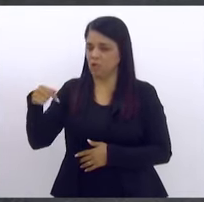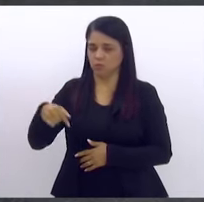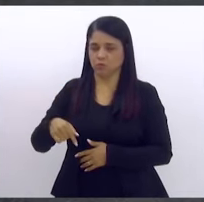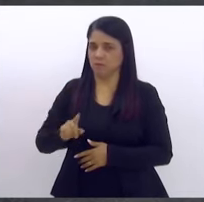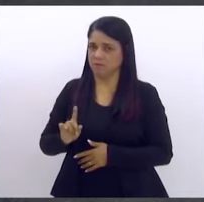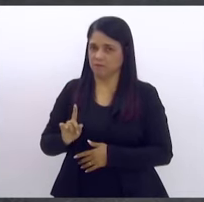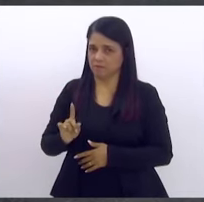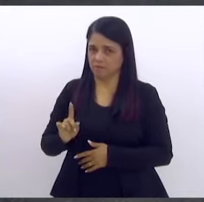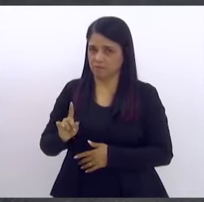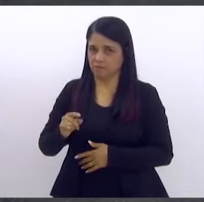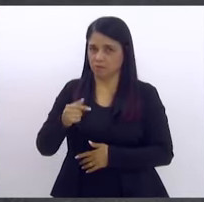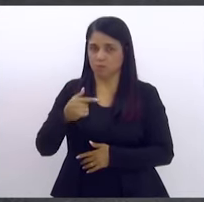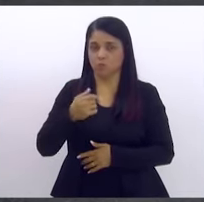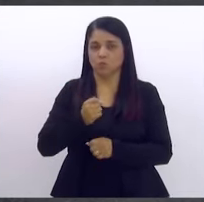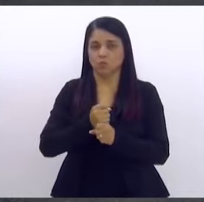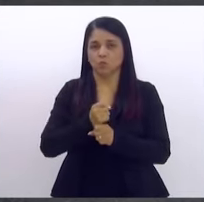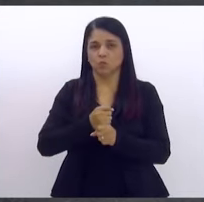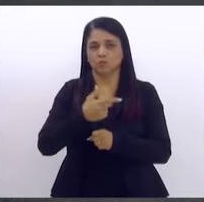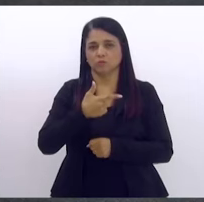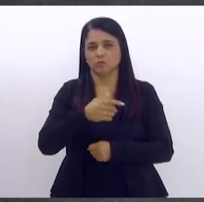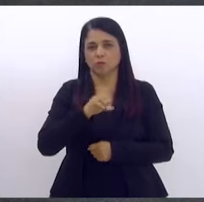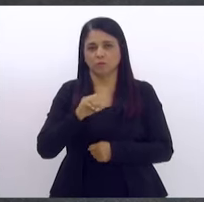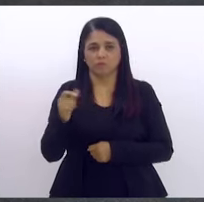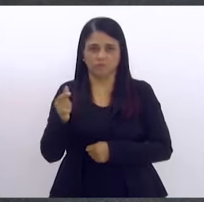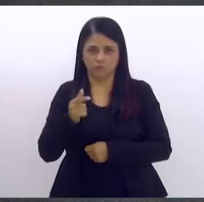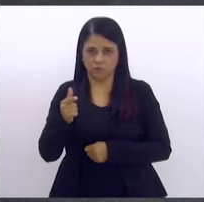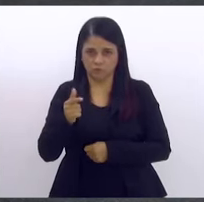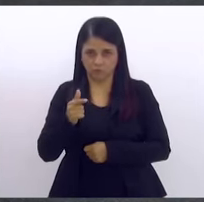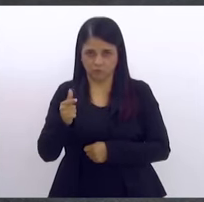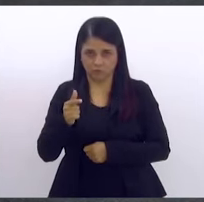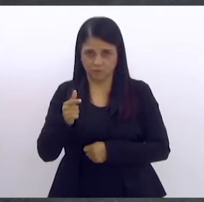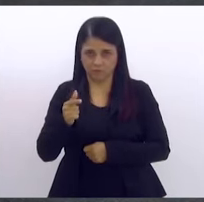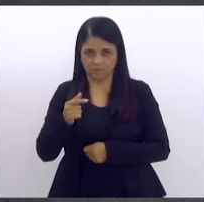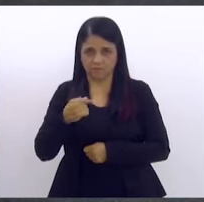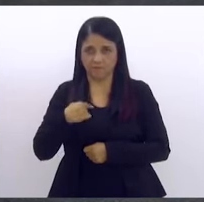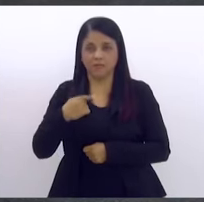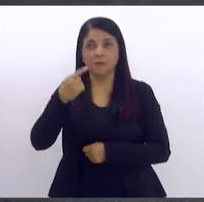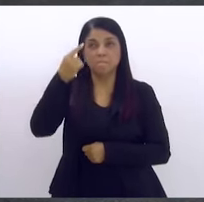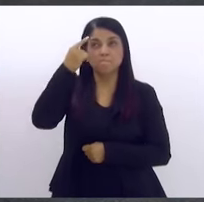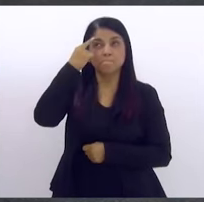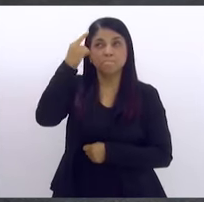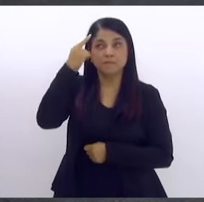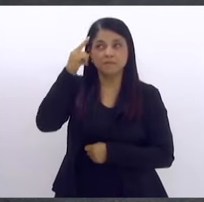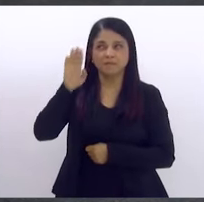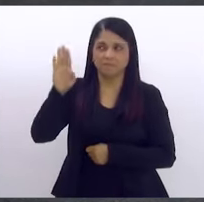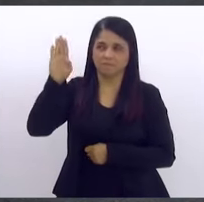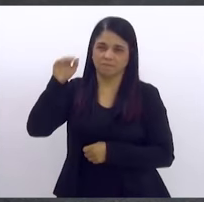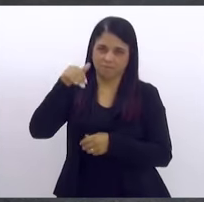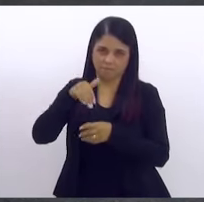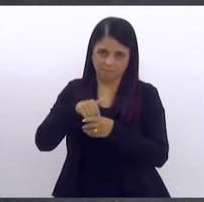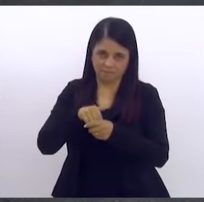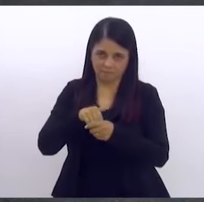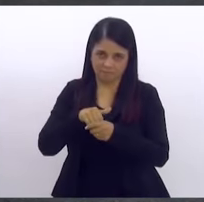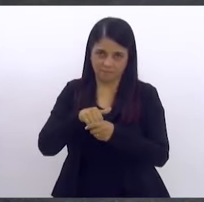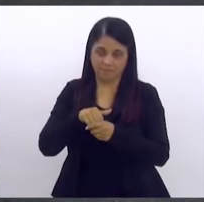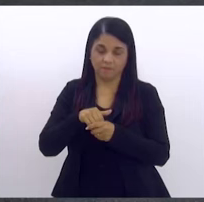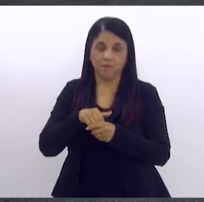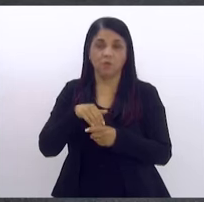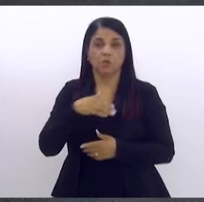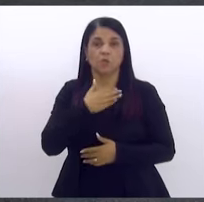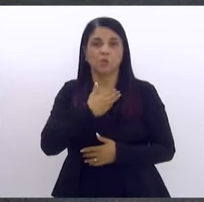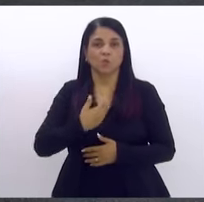no ano de 2022. Ele ainda pensava em ser eleito. E o